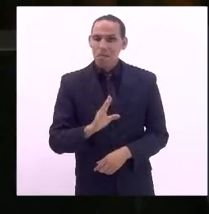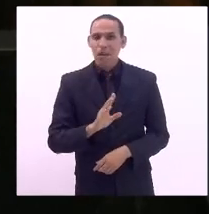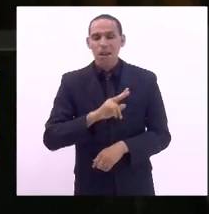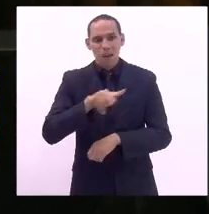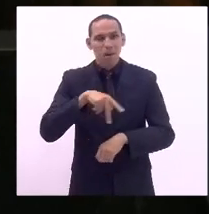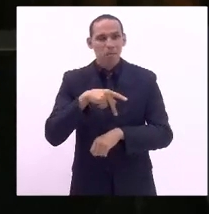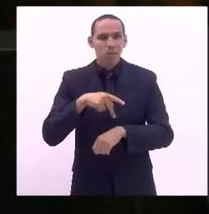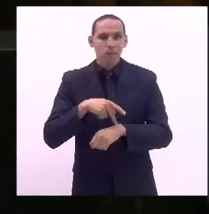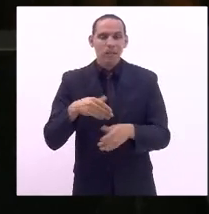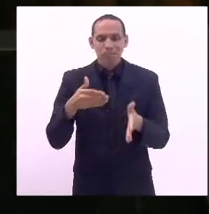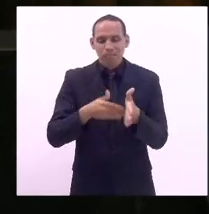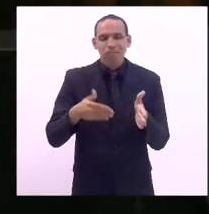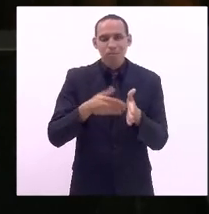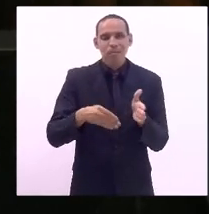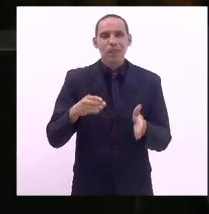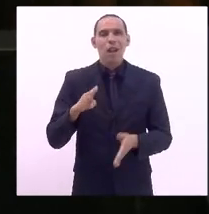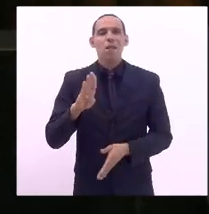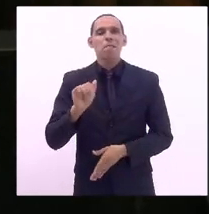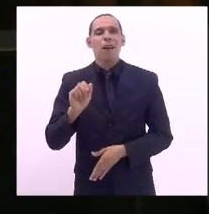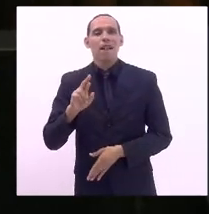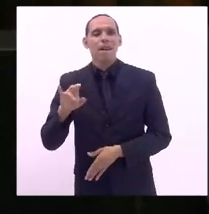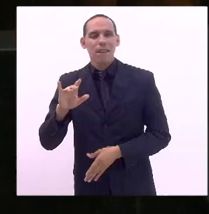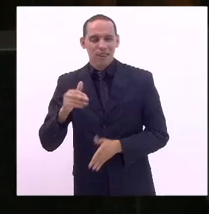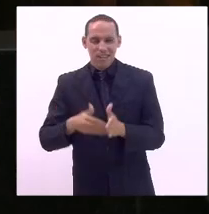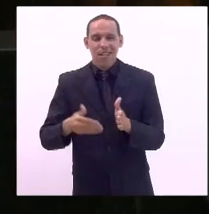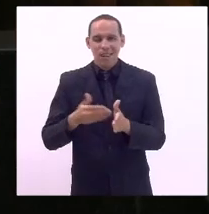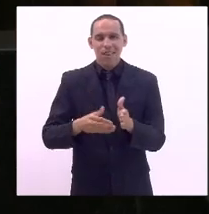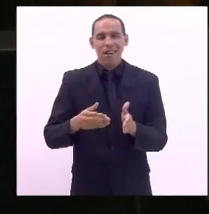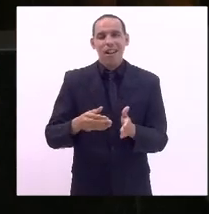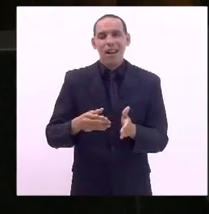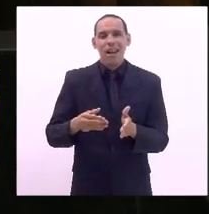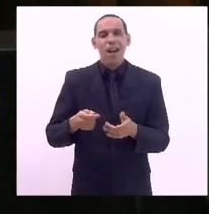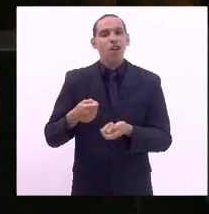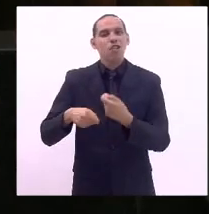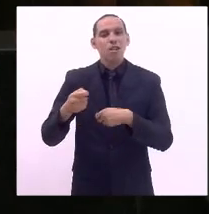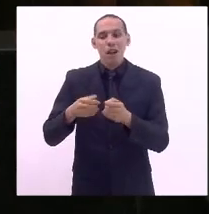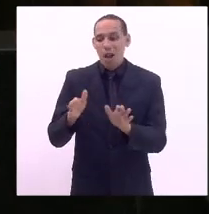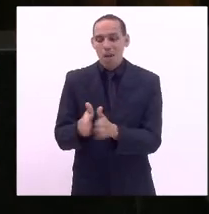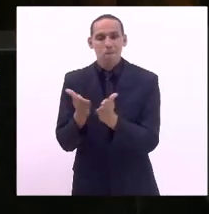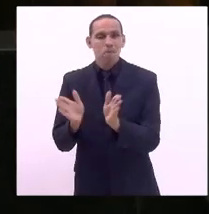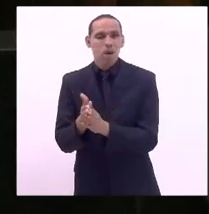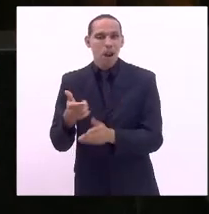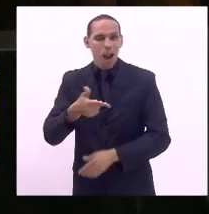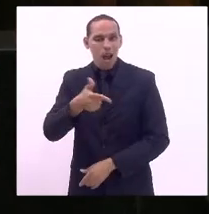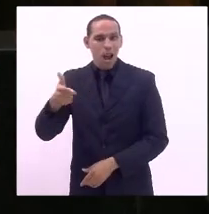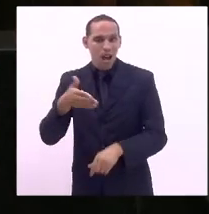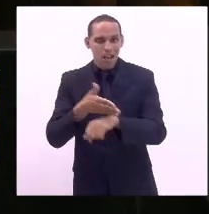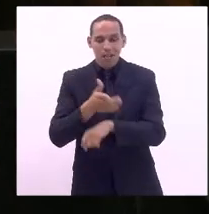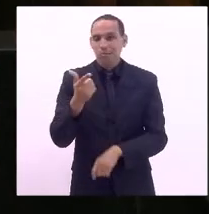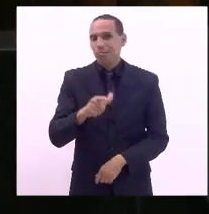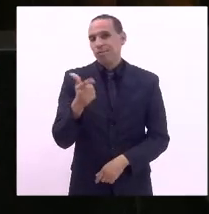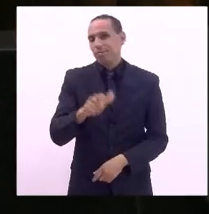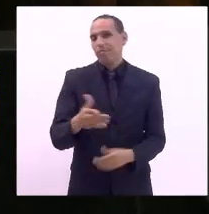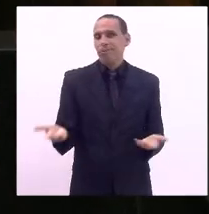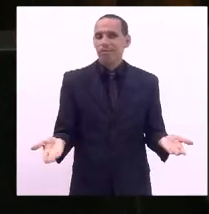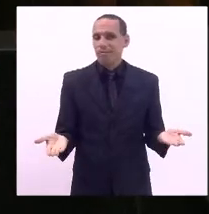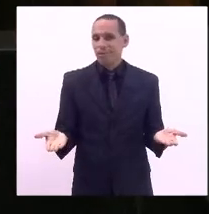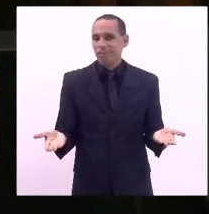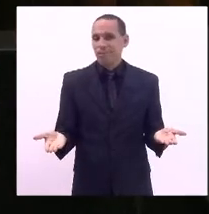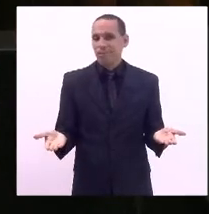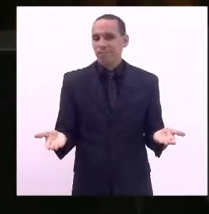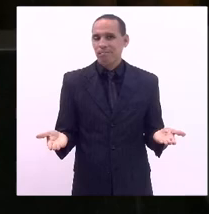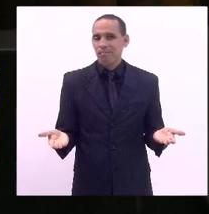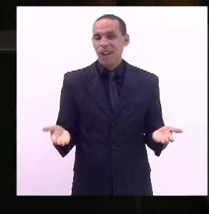cláusula de barreira econômica que não permite que os mais pobres tenham acesso às armas. De repente, se